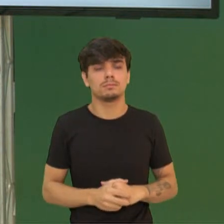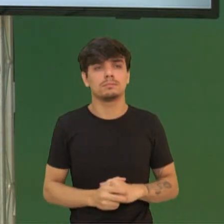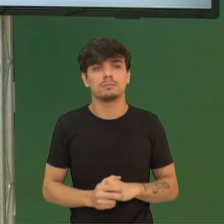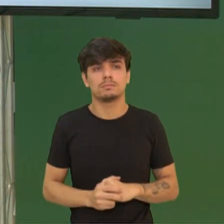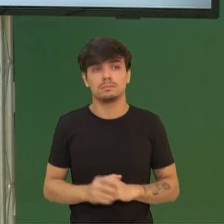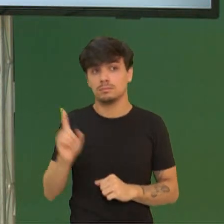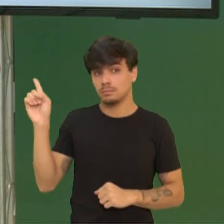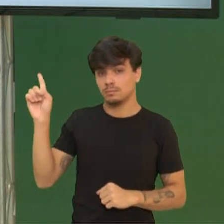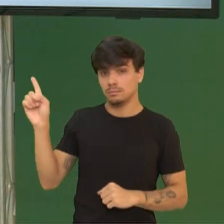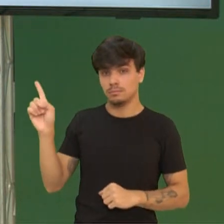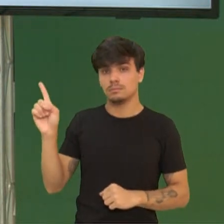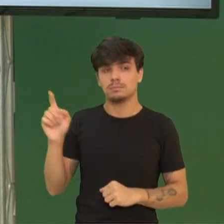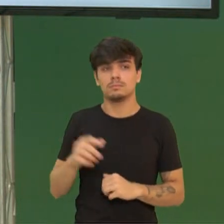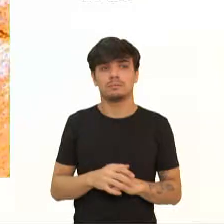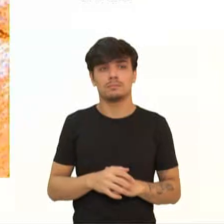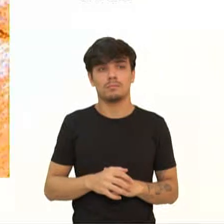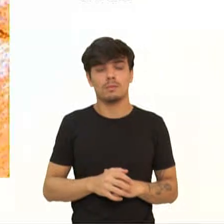urbana.